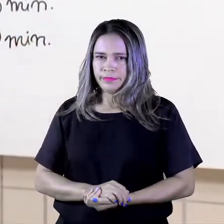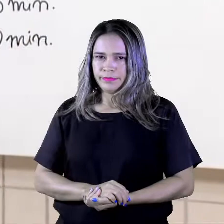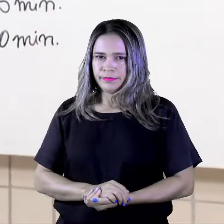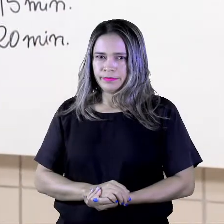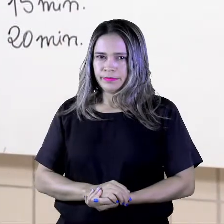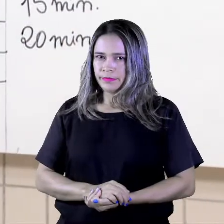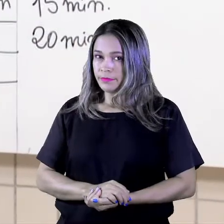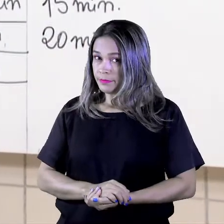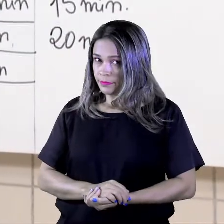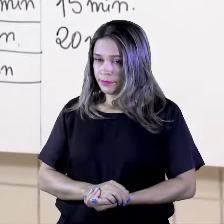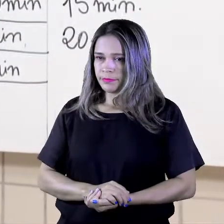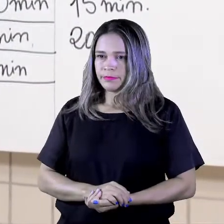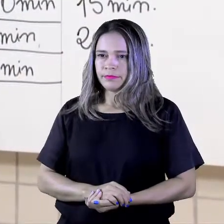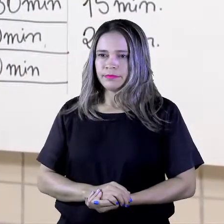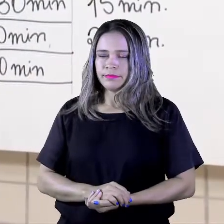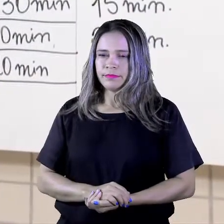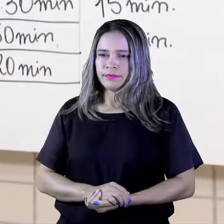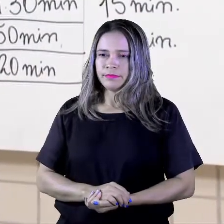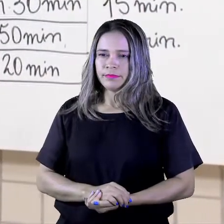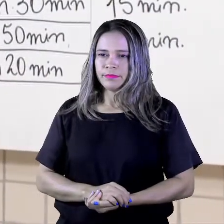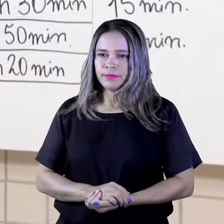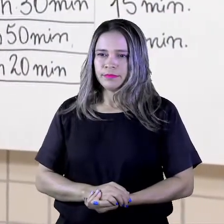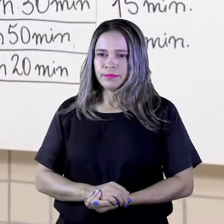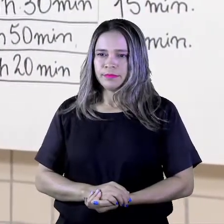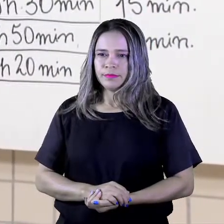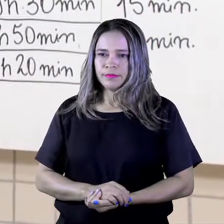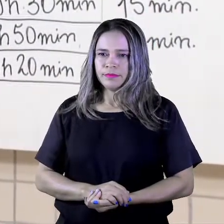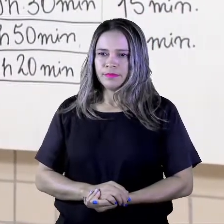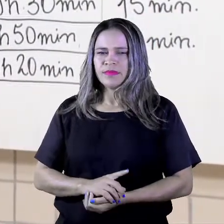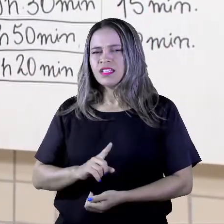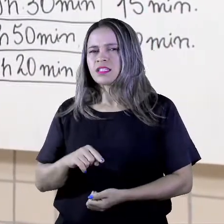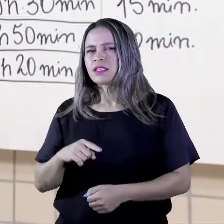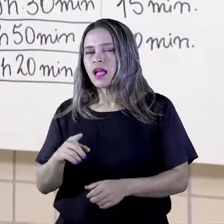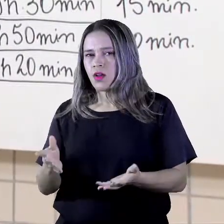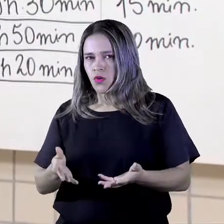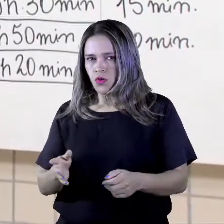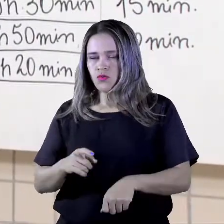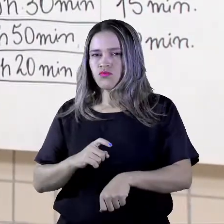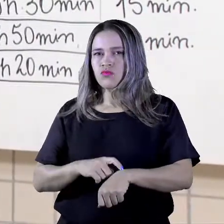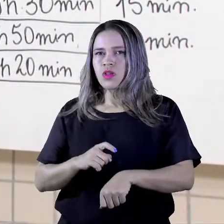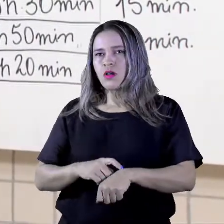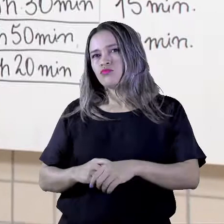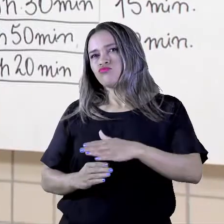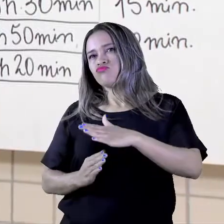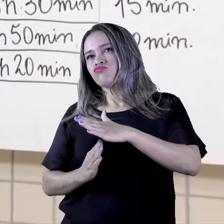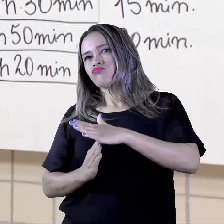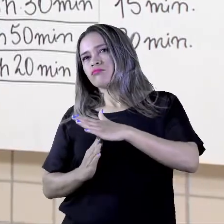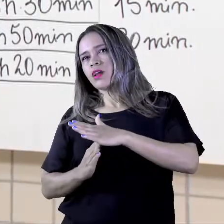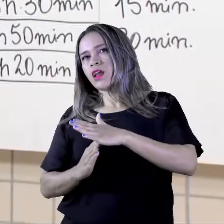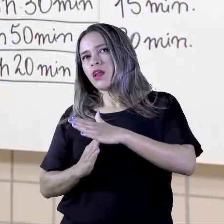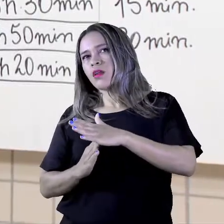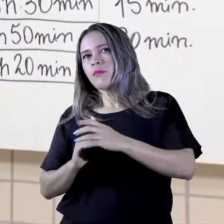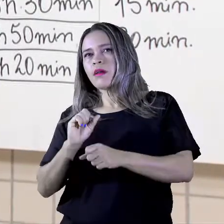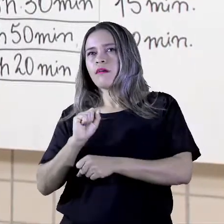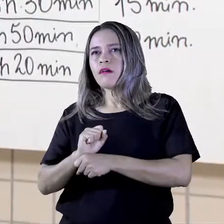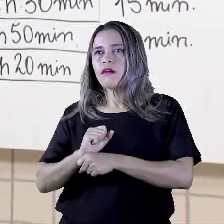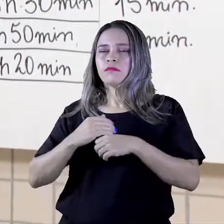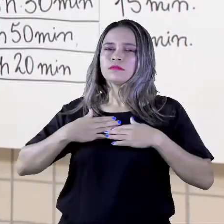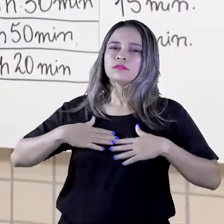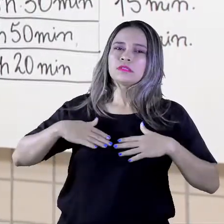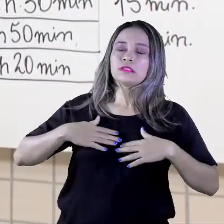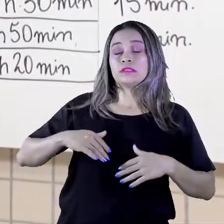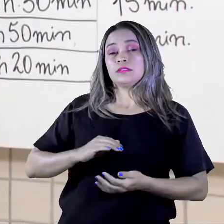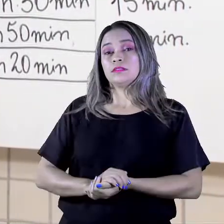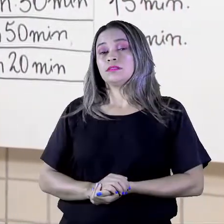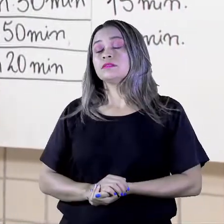minutos, está anotado bem aqui na frente, beleza? E quanto tempo nós tivemos de intervalo? Se o nosso intervalo começou às